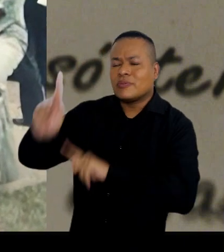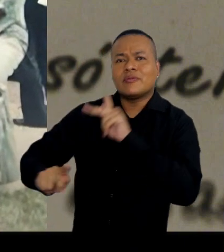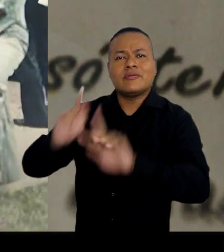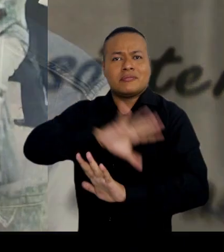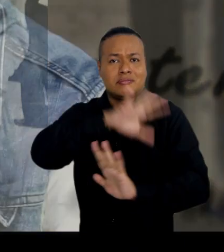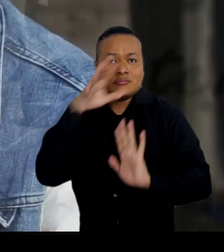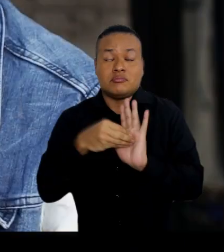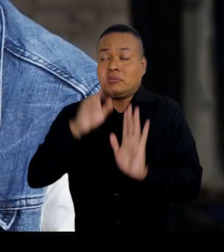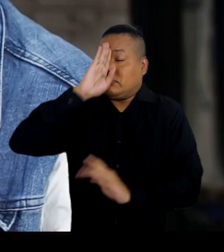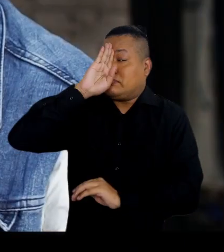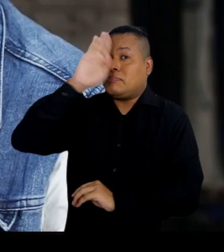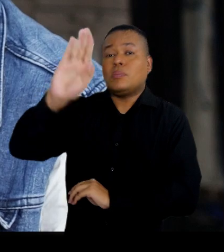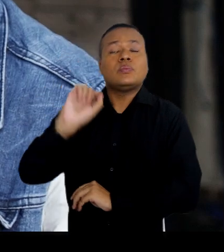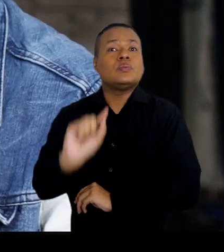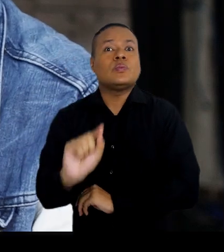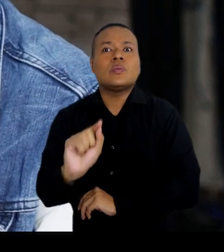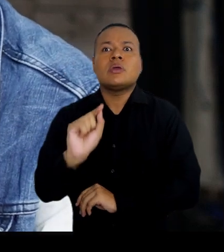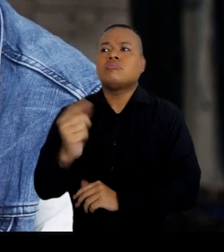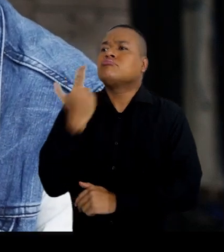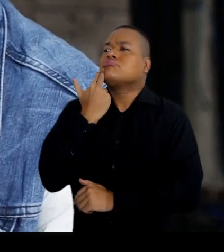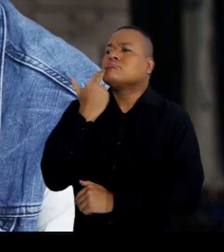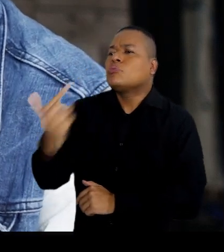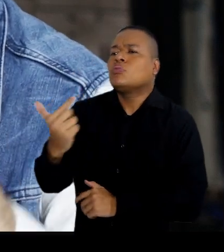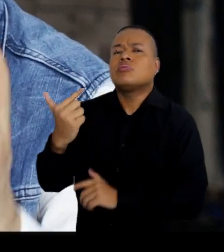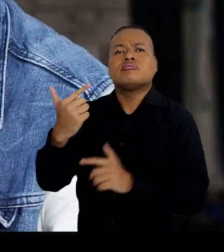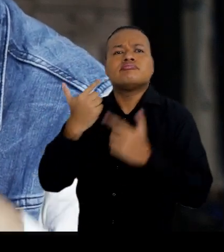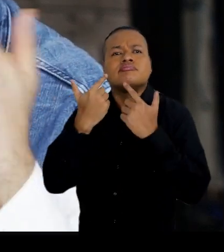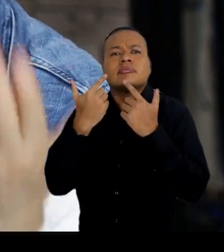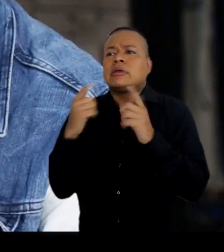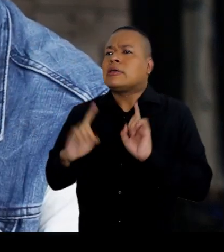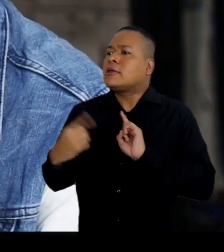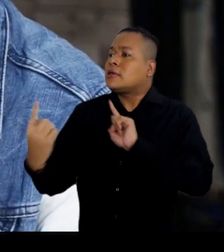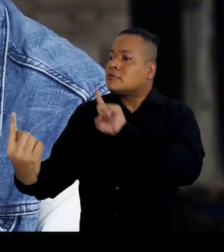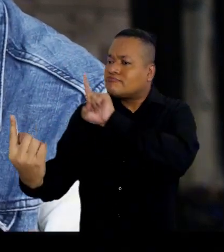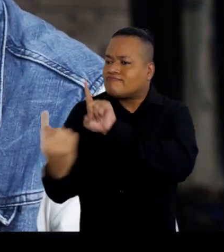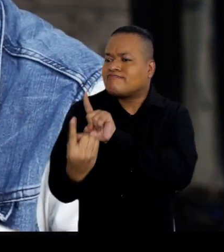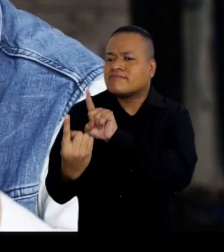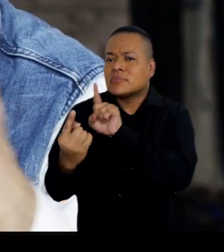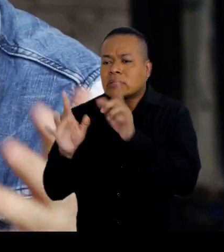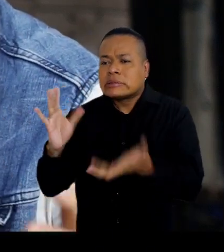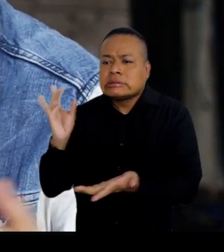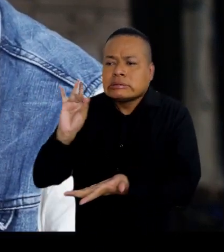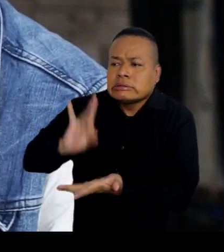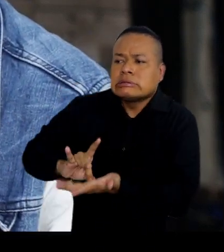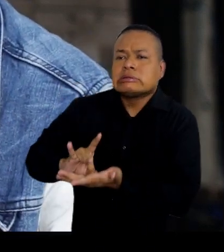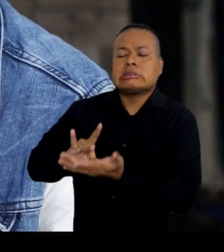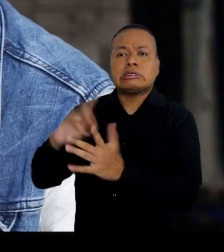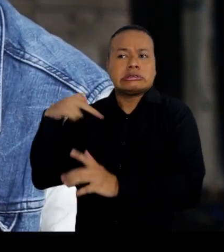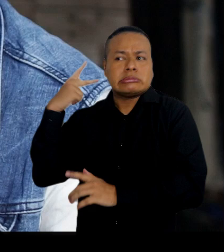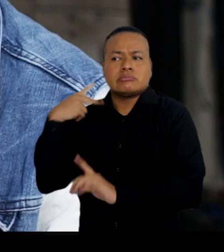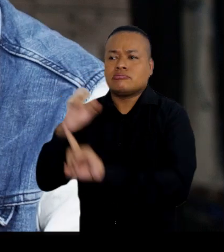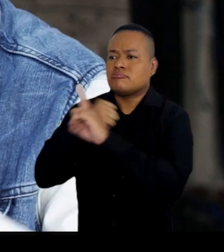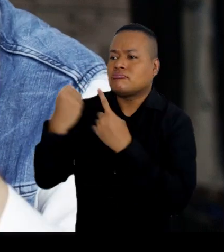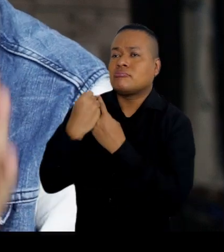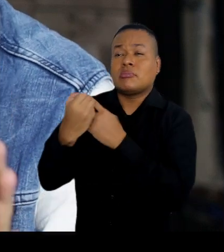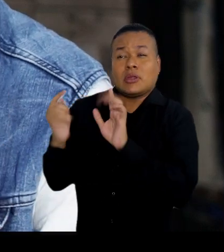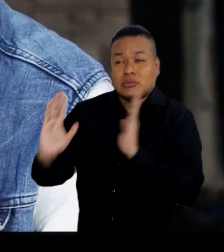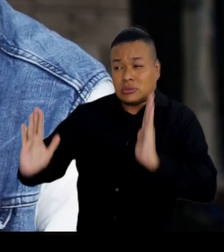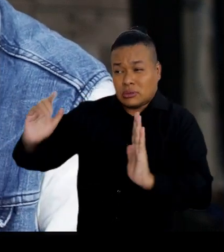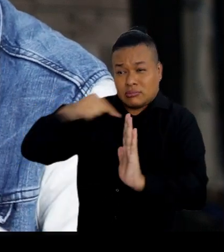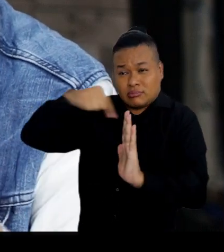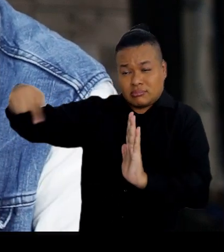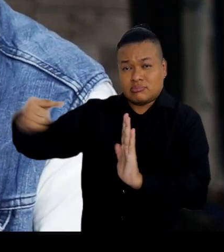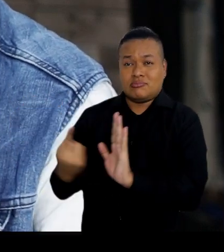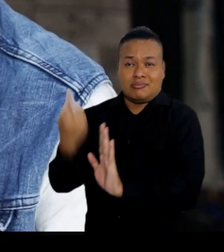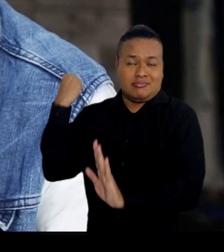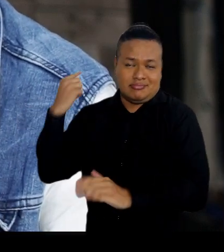povo e, sobretudo, que buscasse uma linguagem mais próxima da realidade social e política daquela